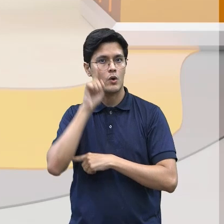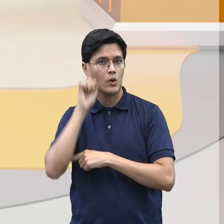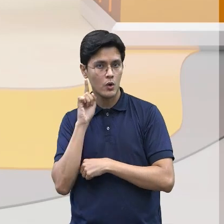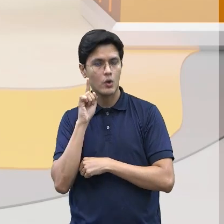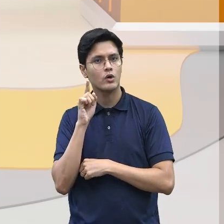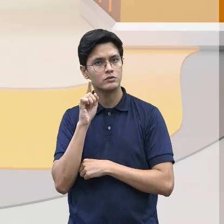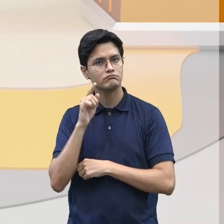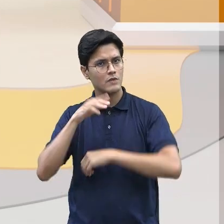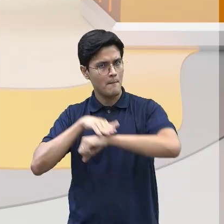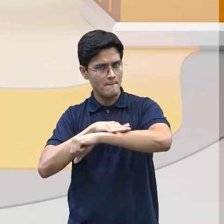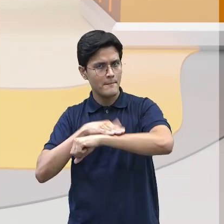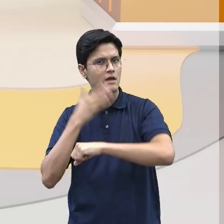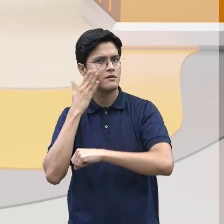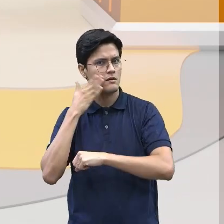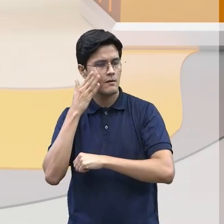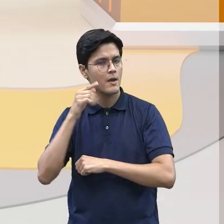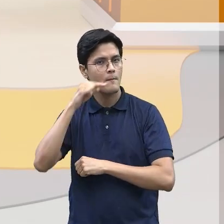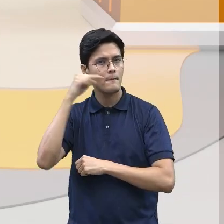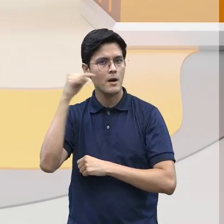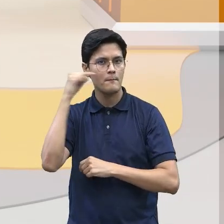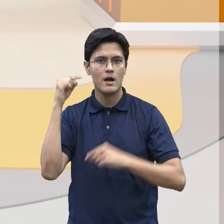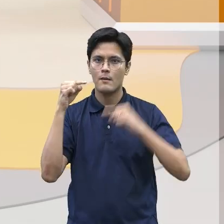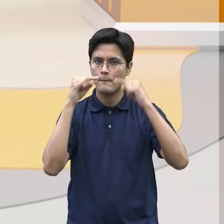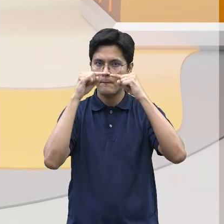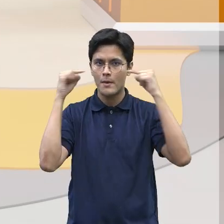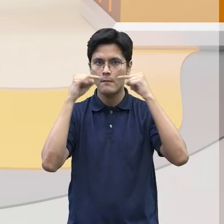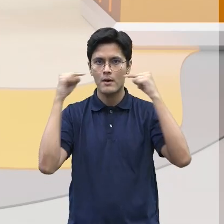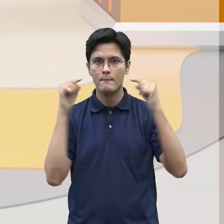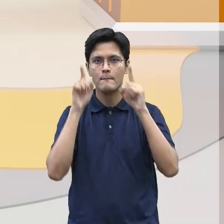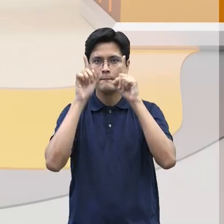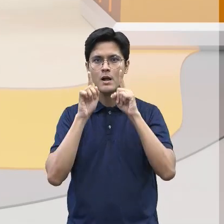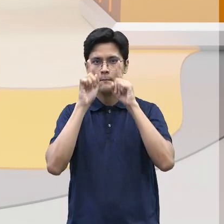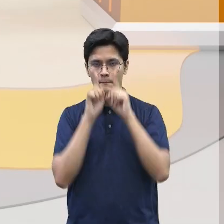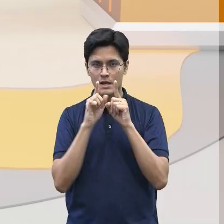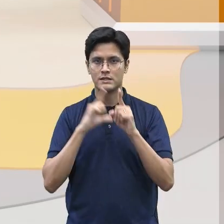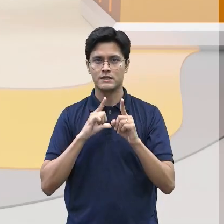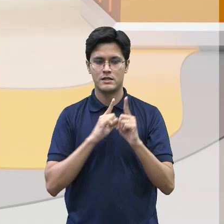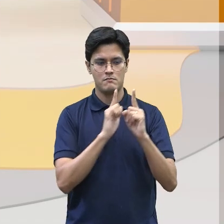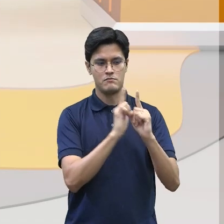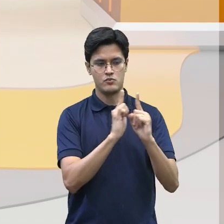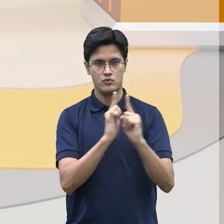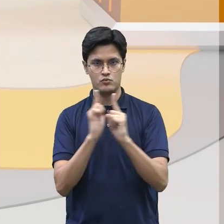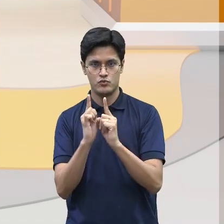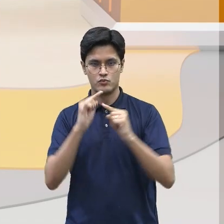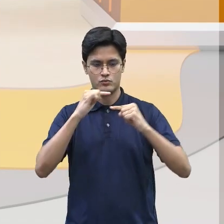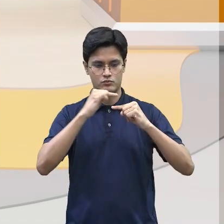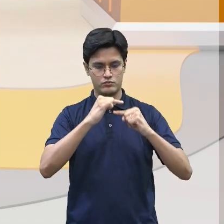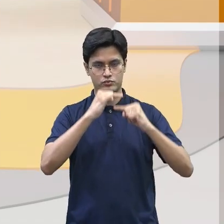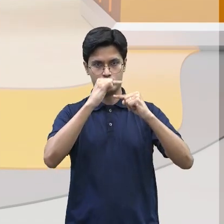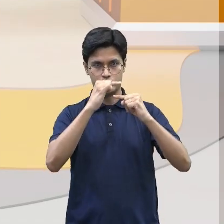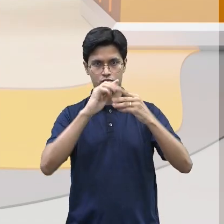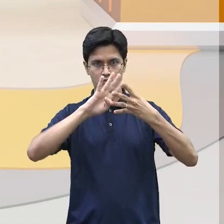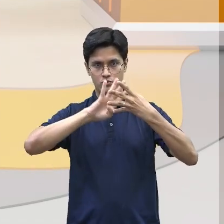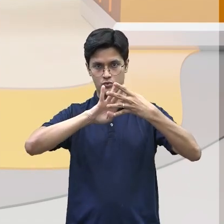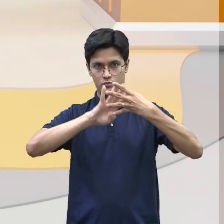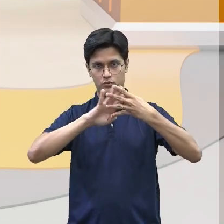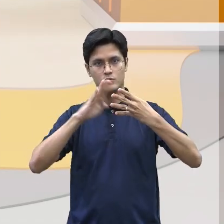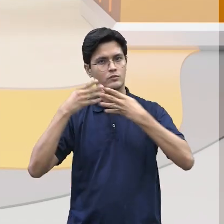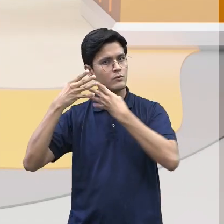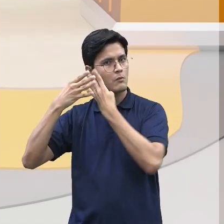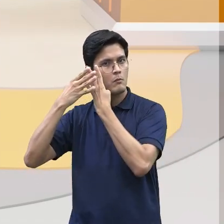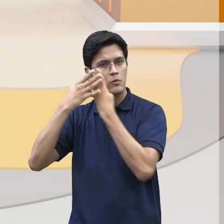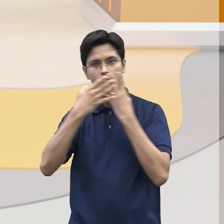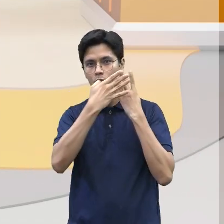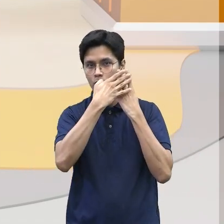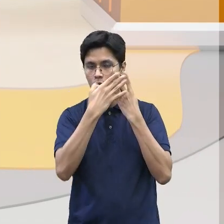da pessoa e esses cortes eles tinham uma simetria. Observem que na máscara, né, há aí tipo como se fosse